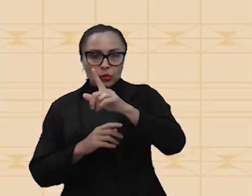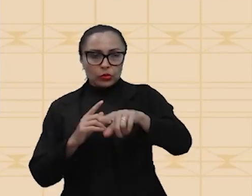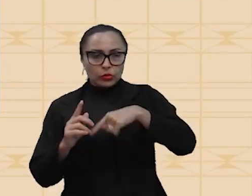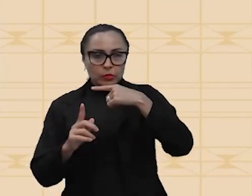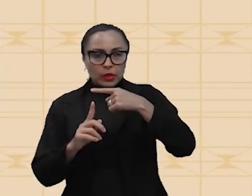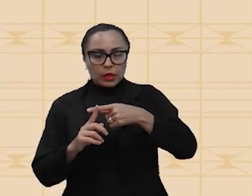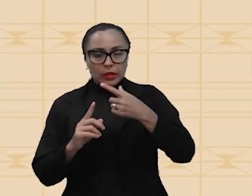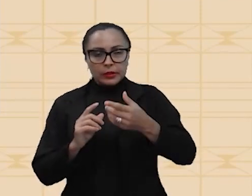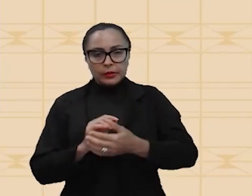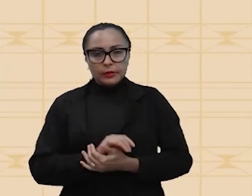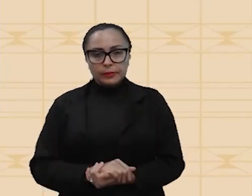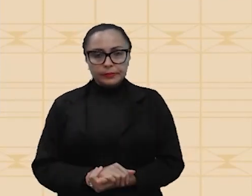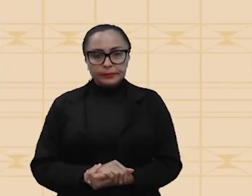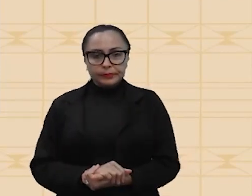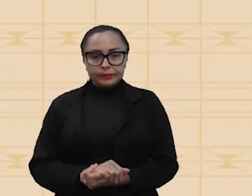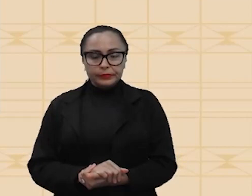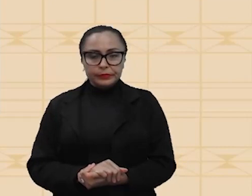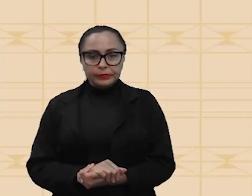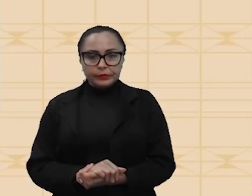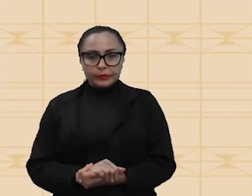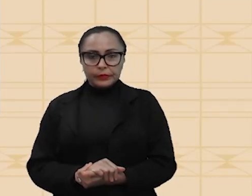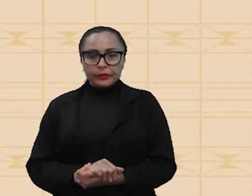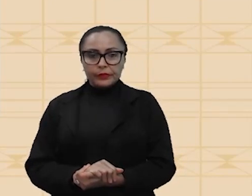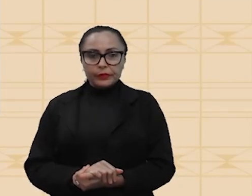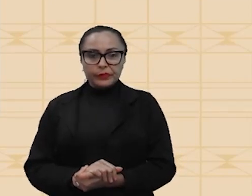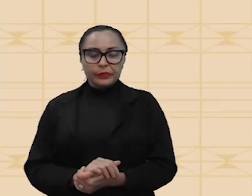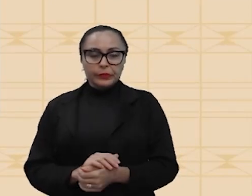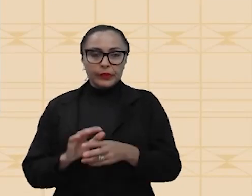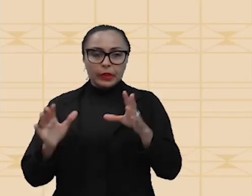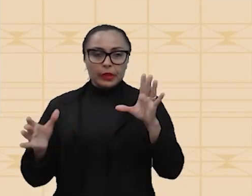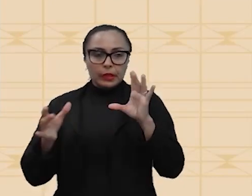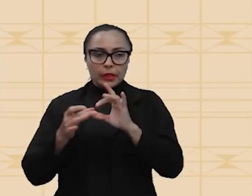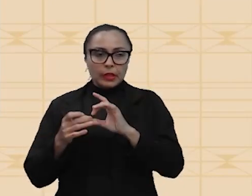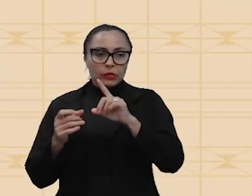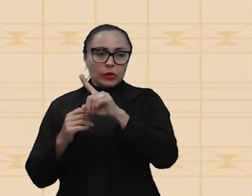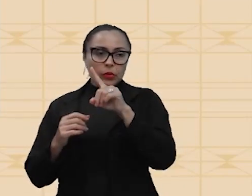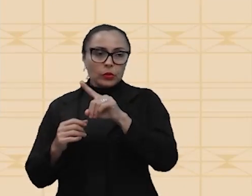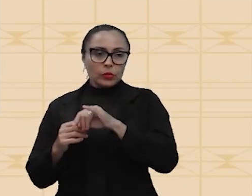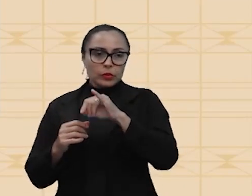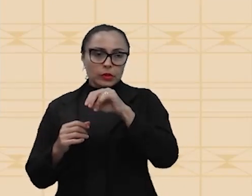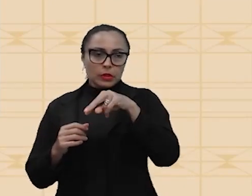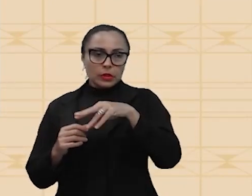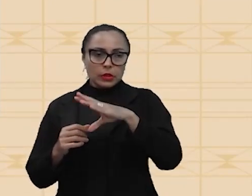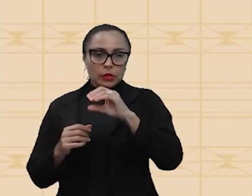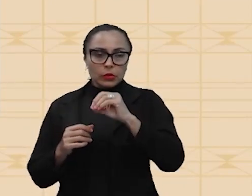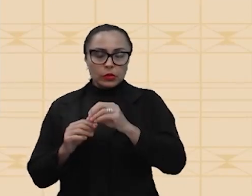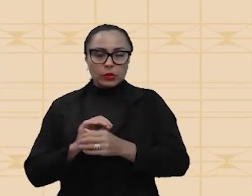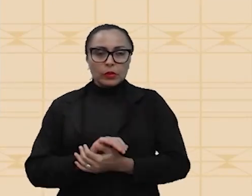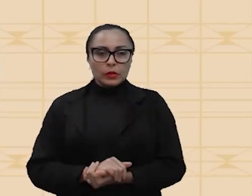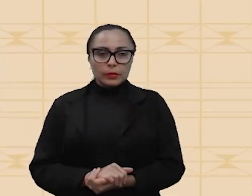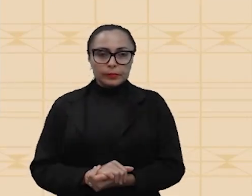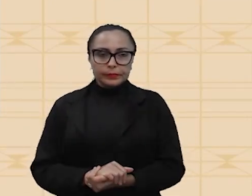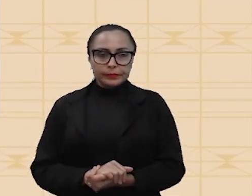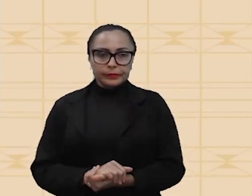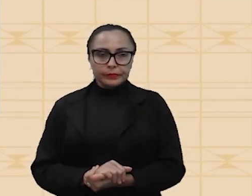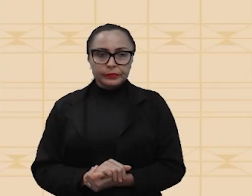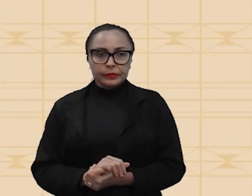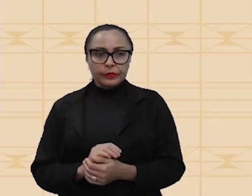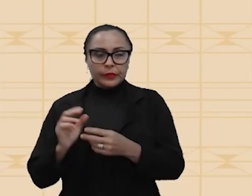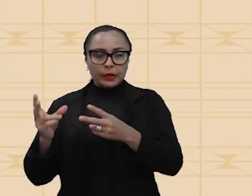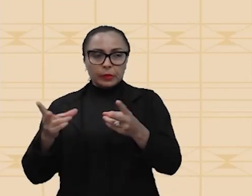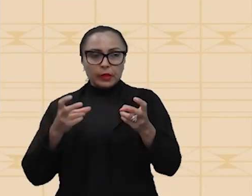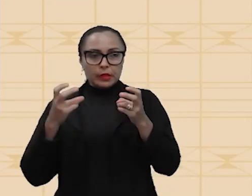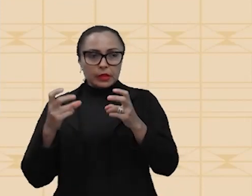terceira linha, ligado ao zinco. E o zinco, ele é o da quarta linha. Perceba que quando você olha